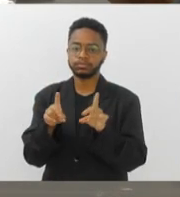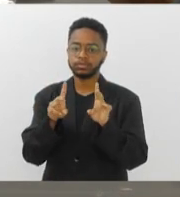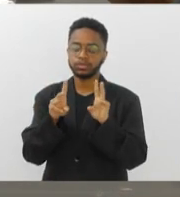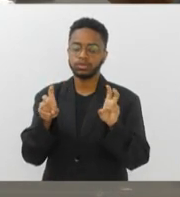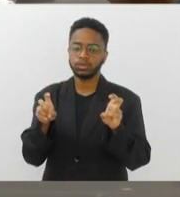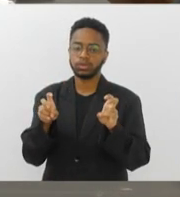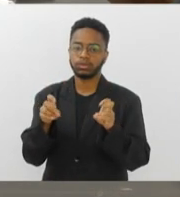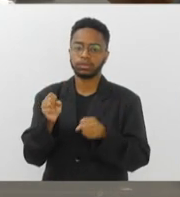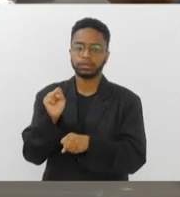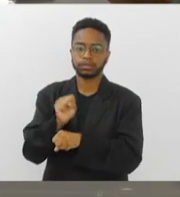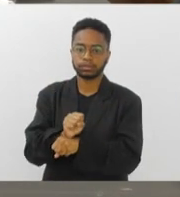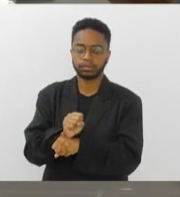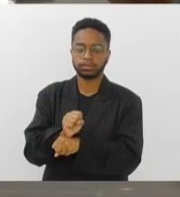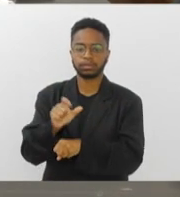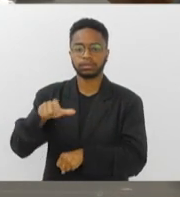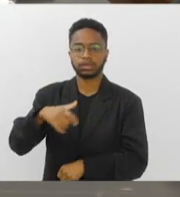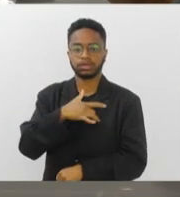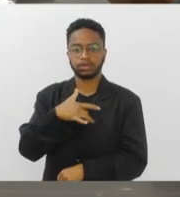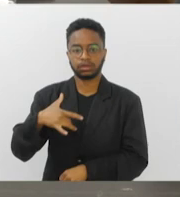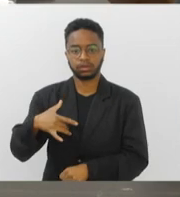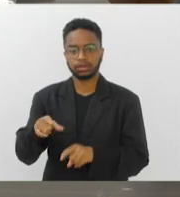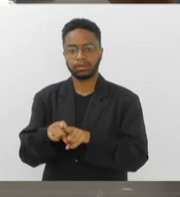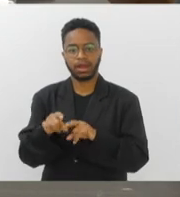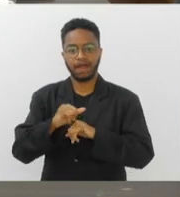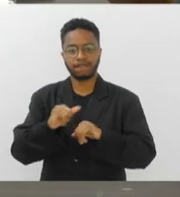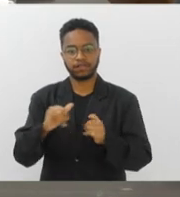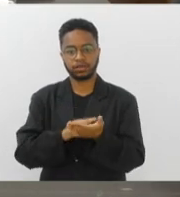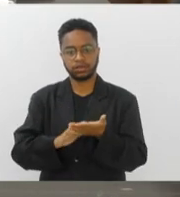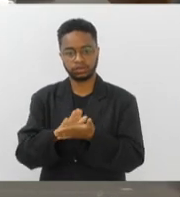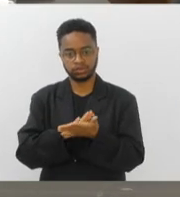interrupções abruptas, sem prévio aviso,